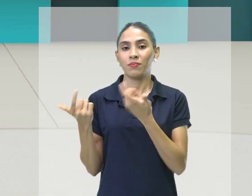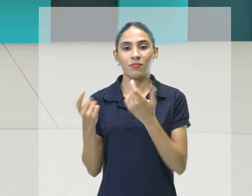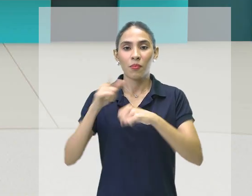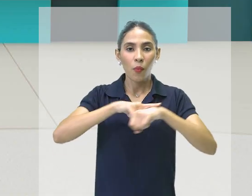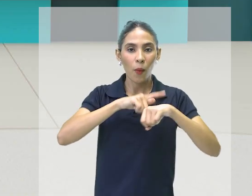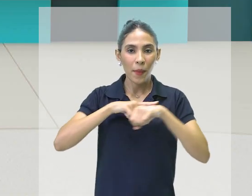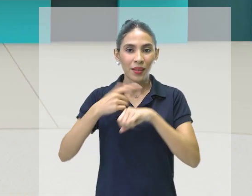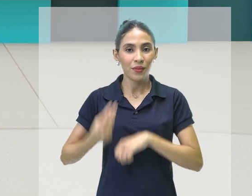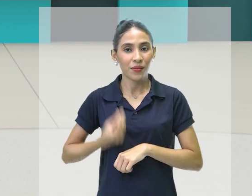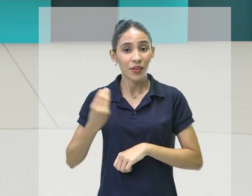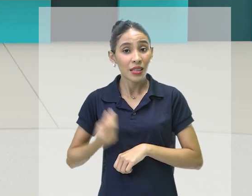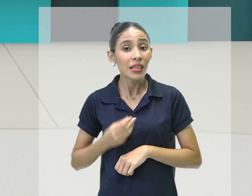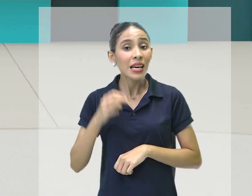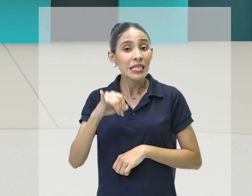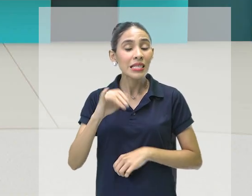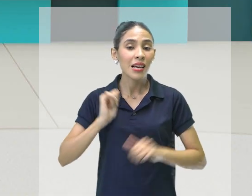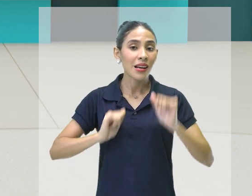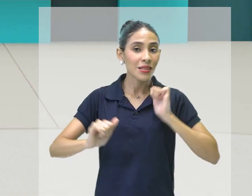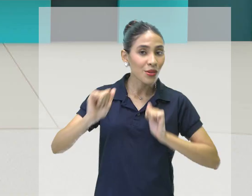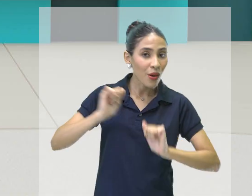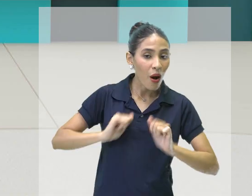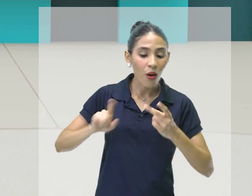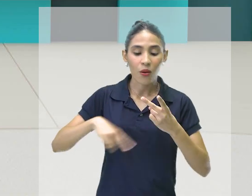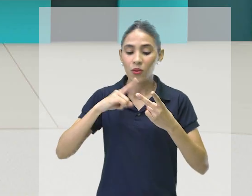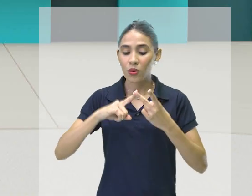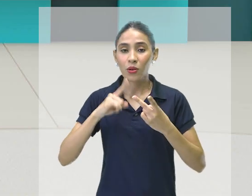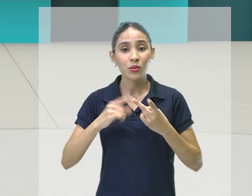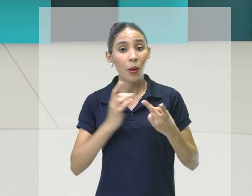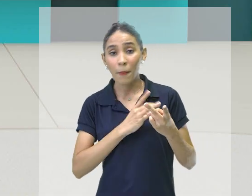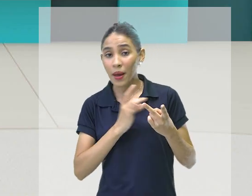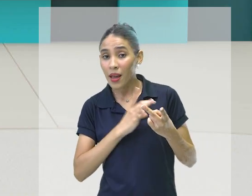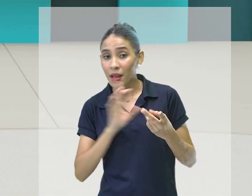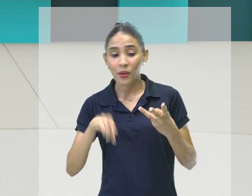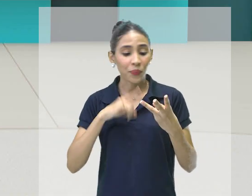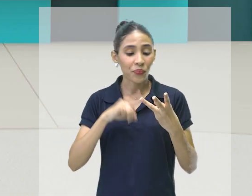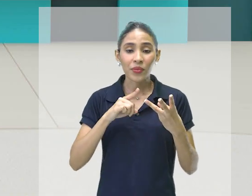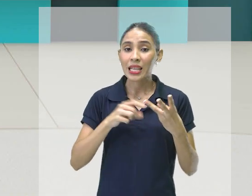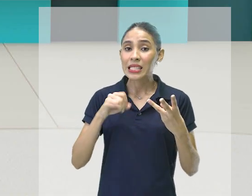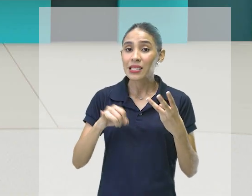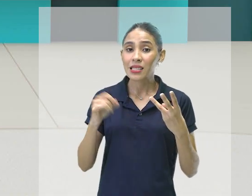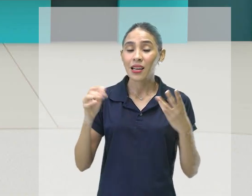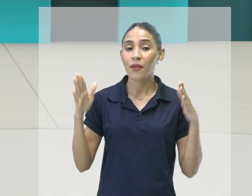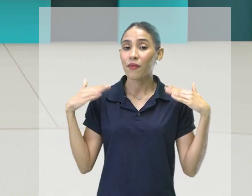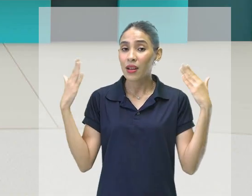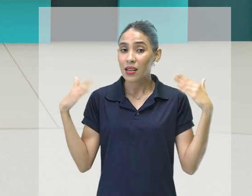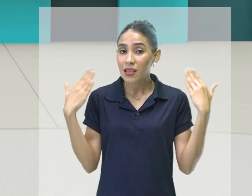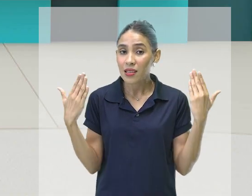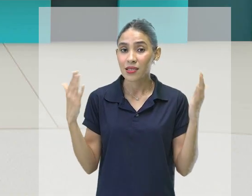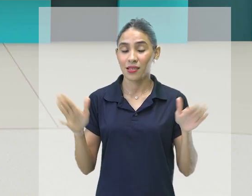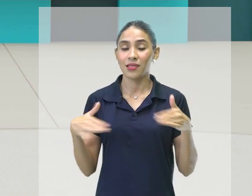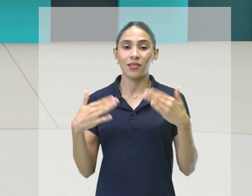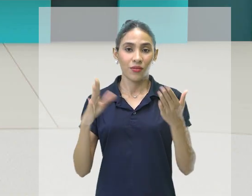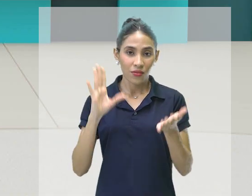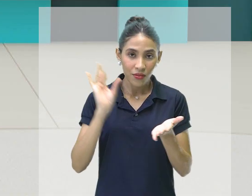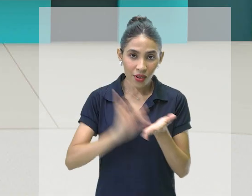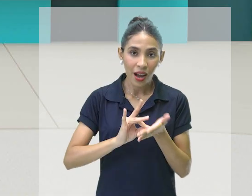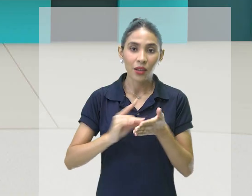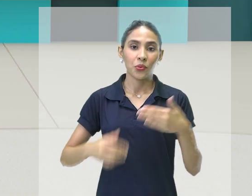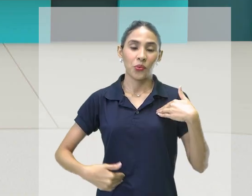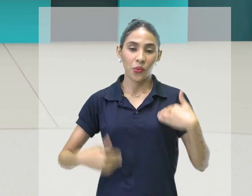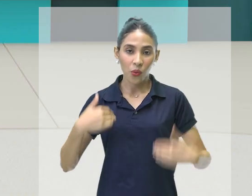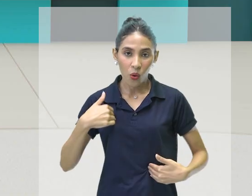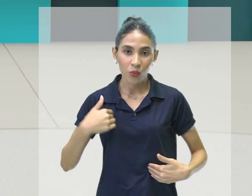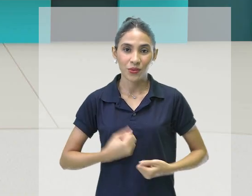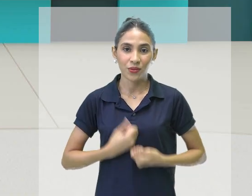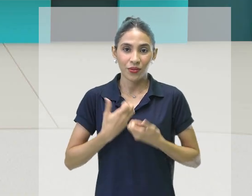estamos em determinado momento. Se estamos ansiosos, se estamos com medo, se estamos alegres, então,